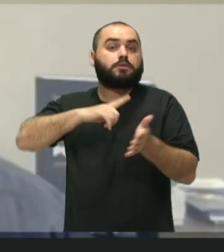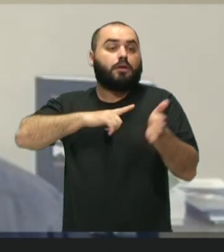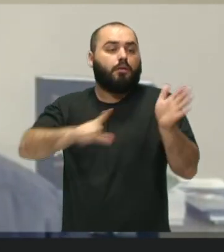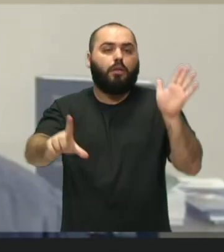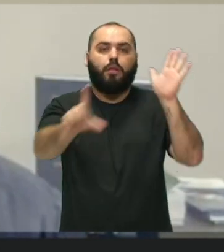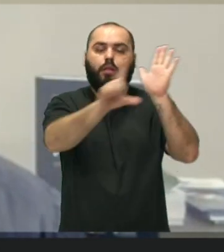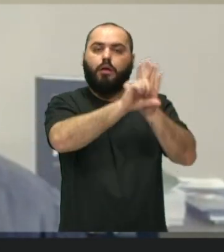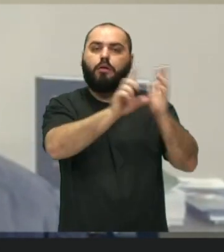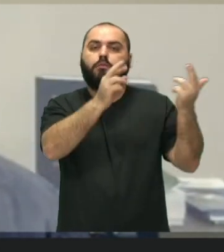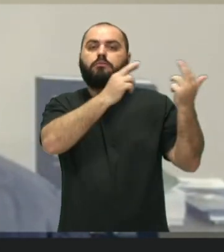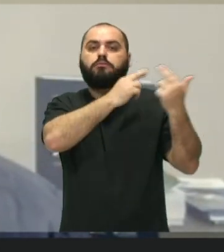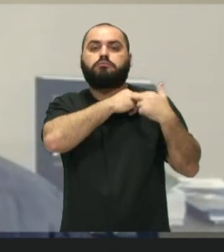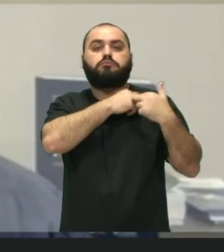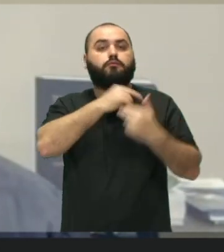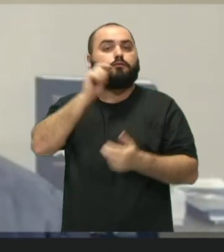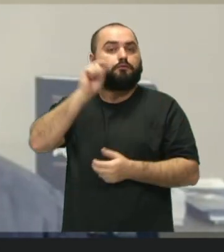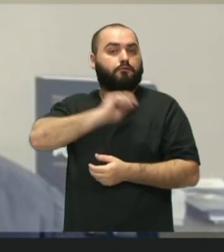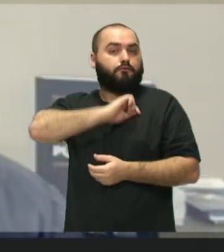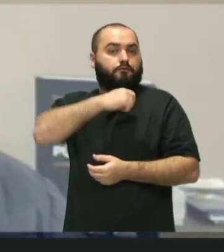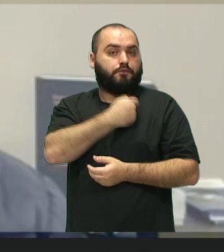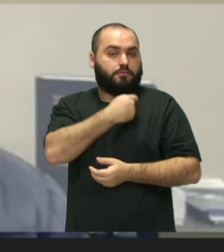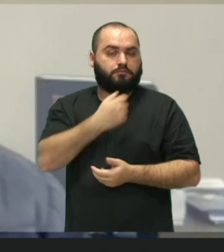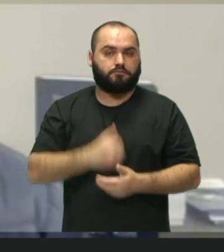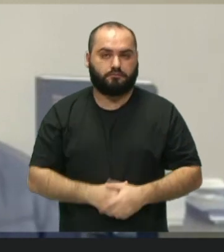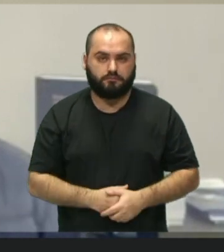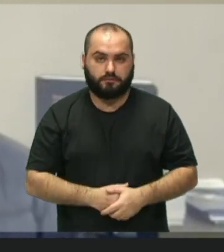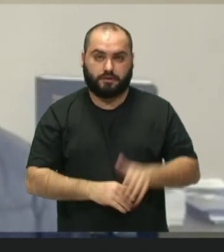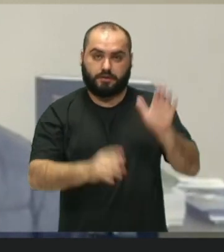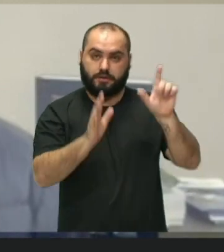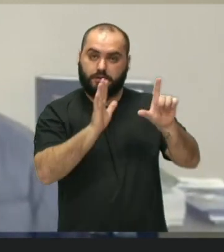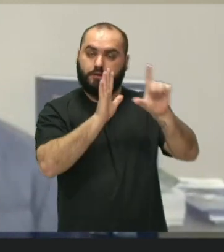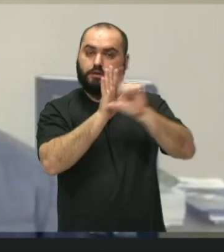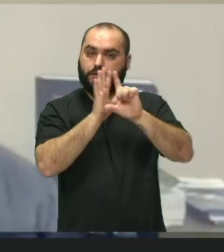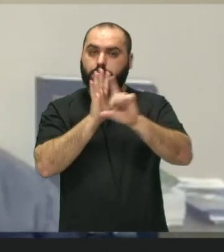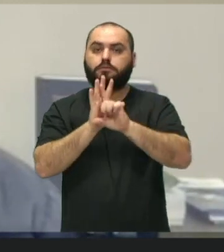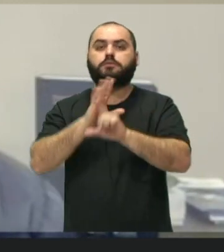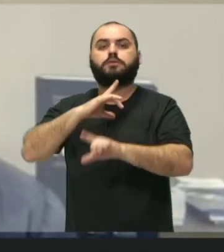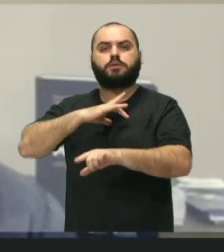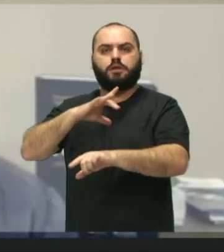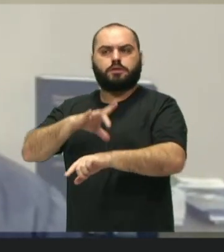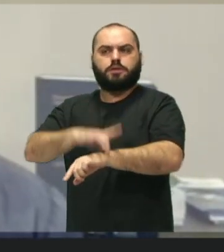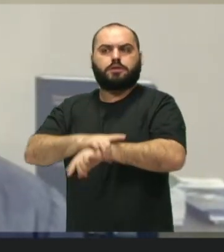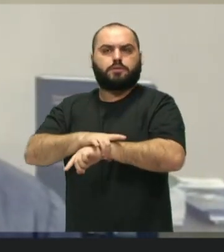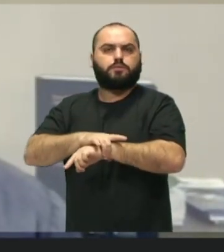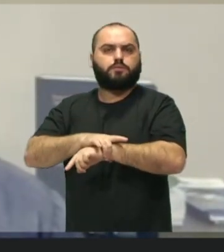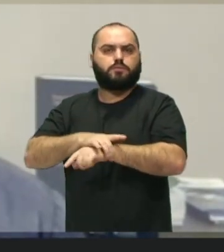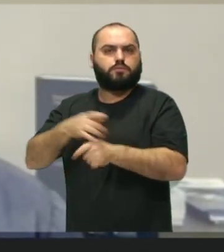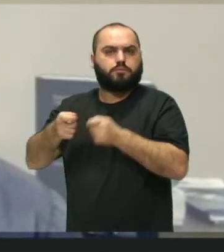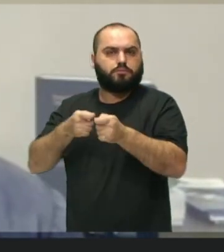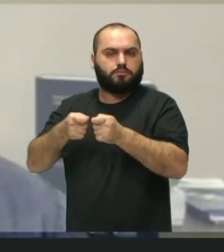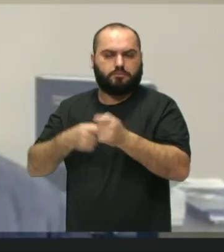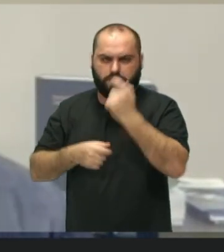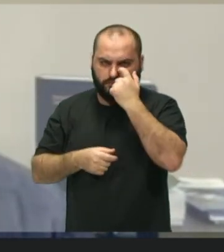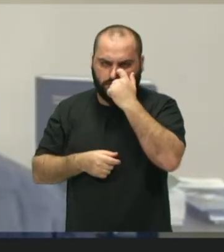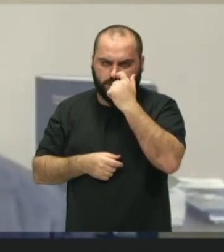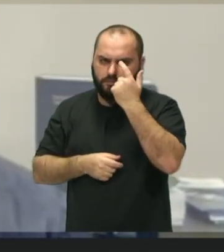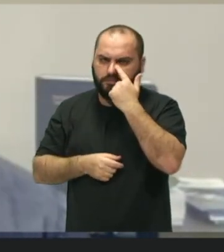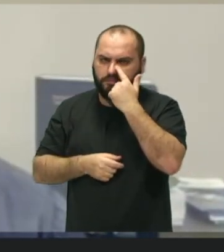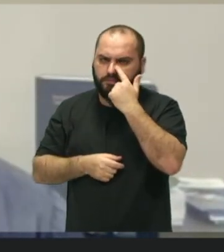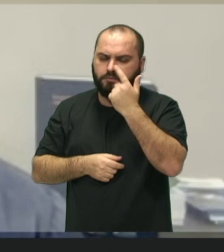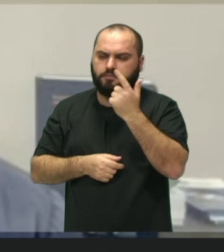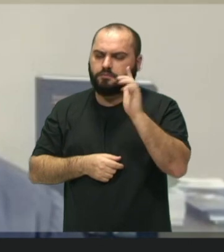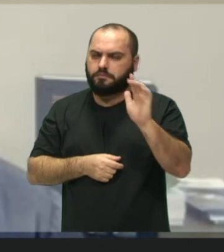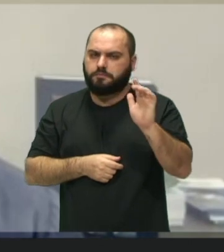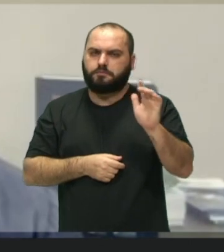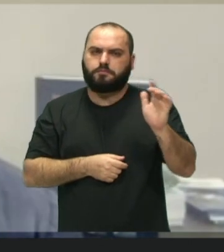fiscal, que as licitações elas têm uma lei que deixa muito mais seguro uma negociação. Eu faço um comparativo sempre com o mundo